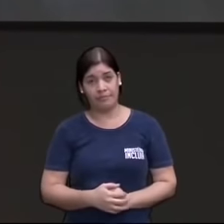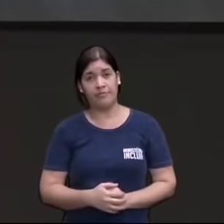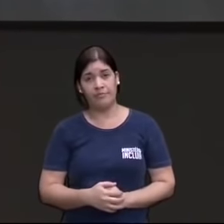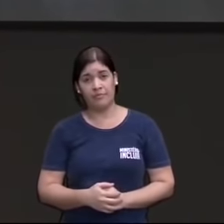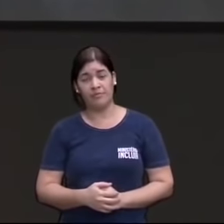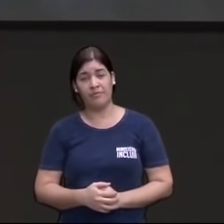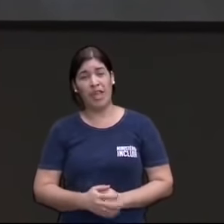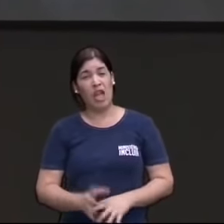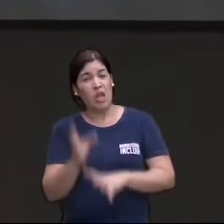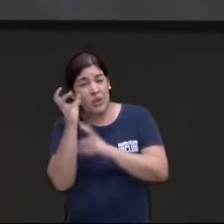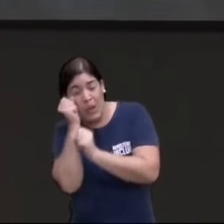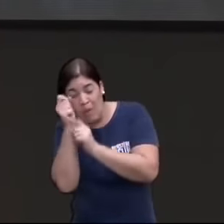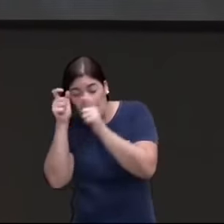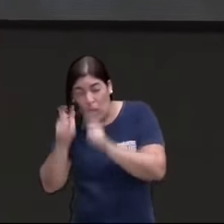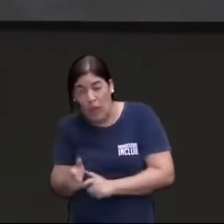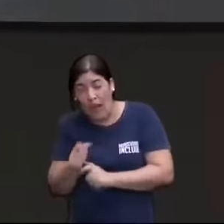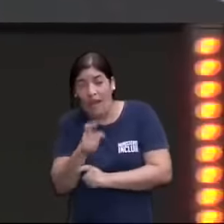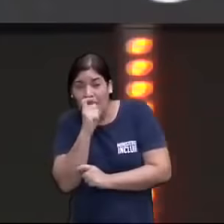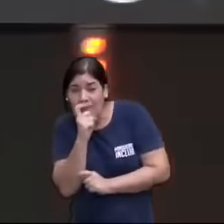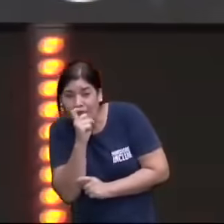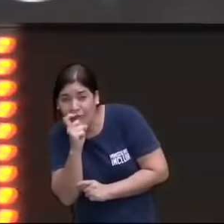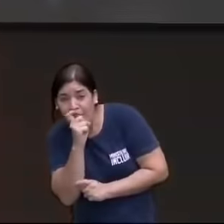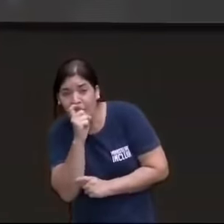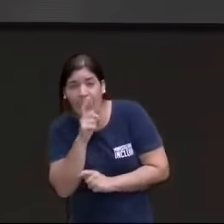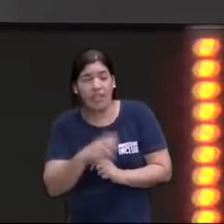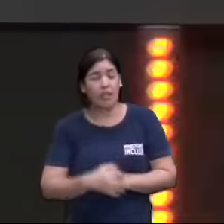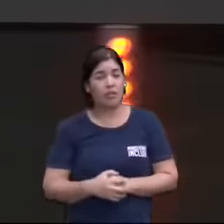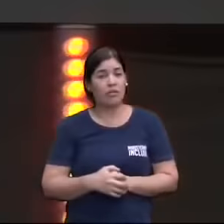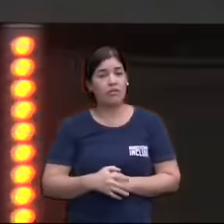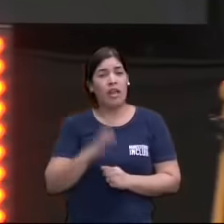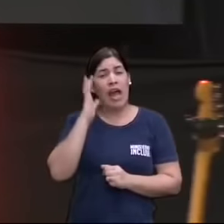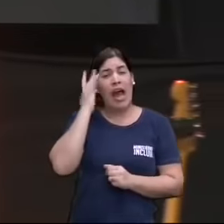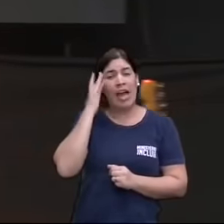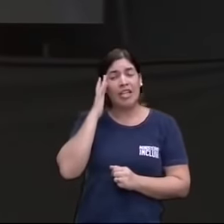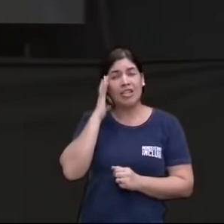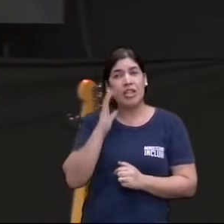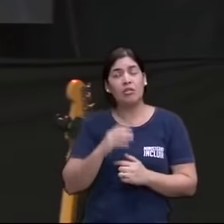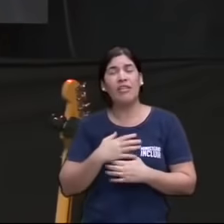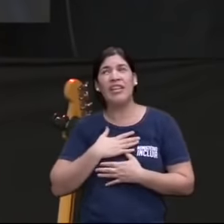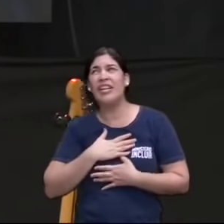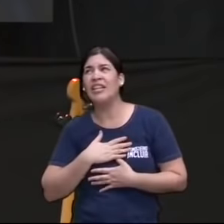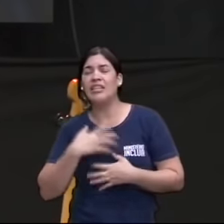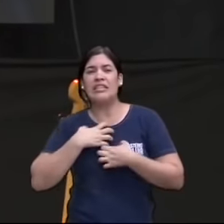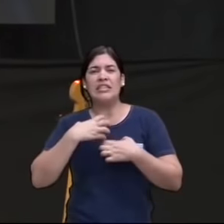Ele dorme num lugar frio, e ele já está achando que é uma tuberculose que chegou.